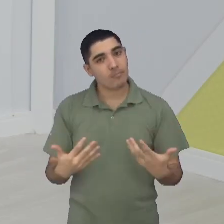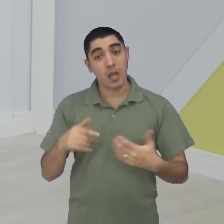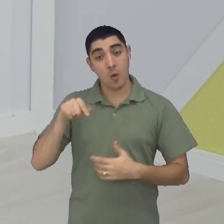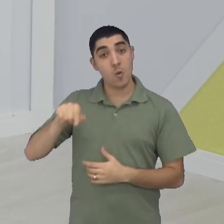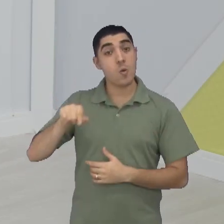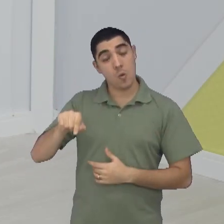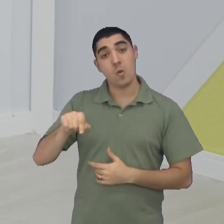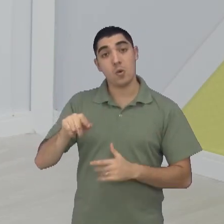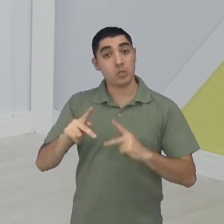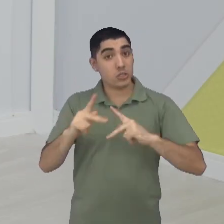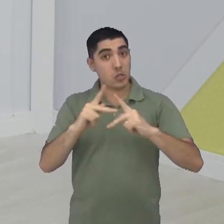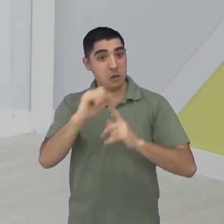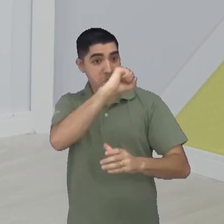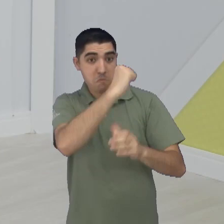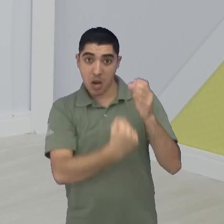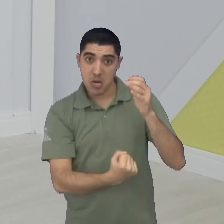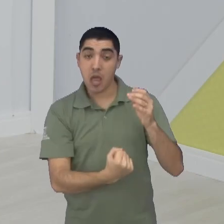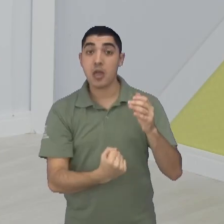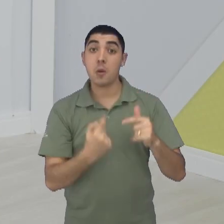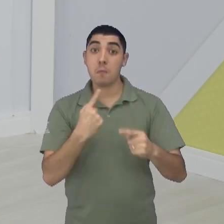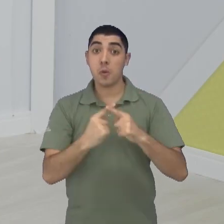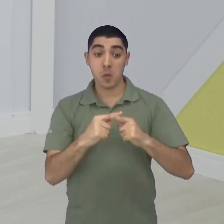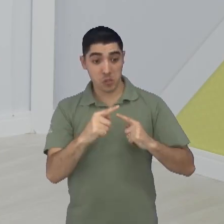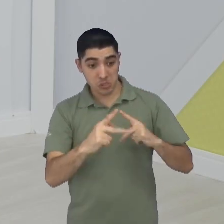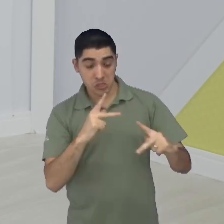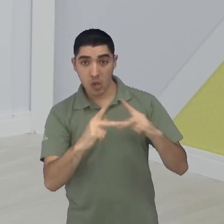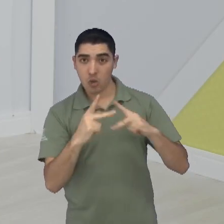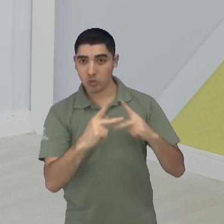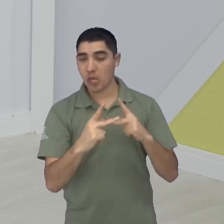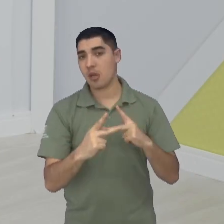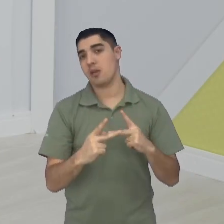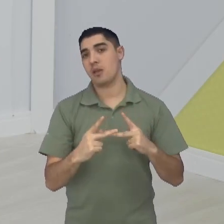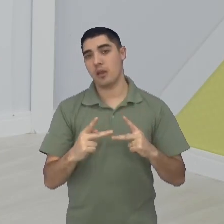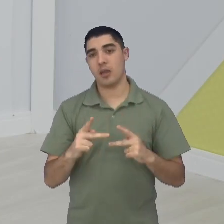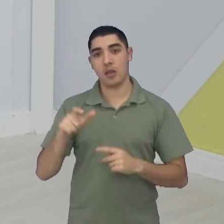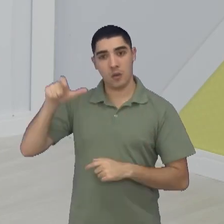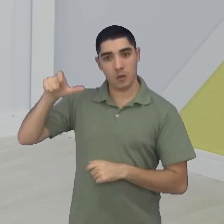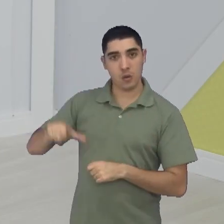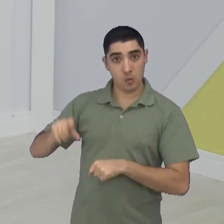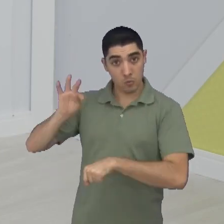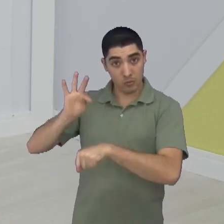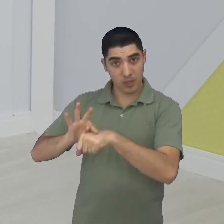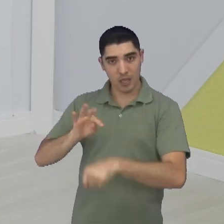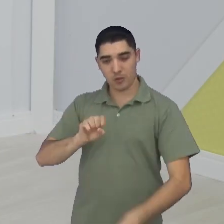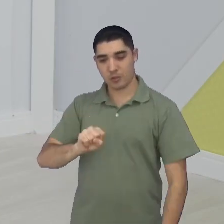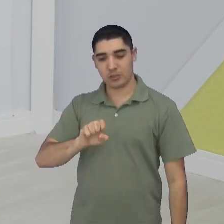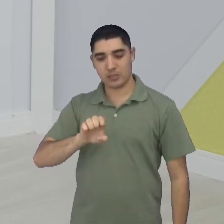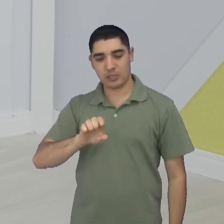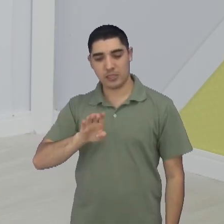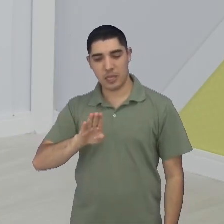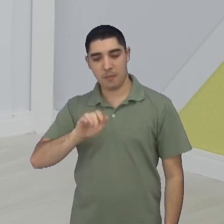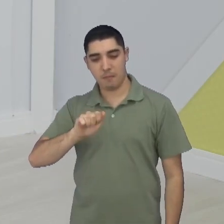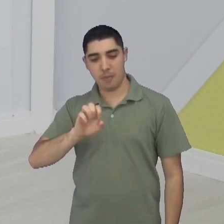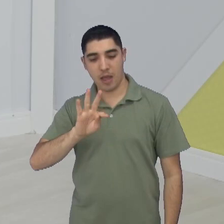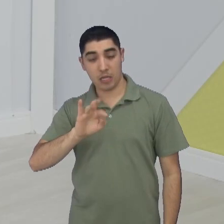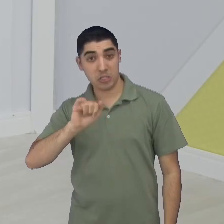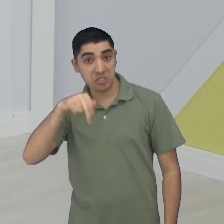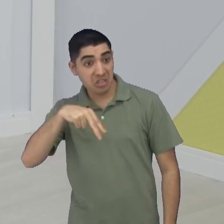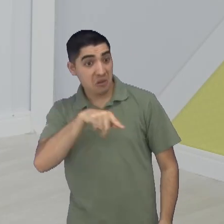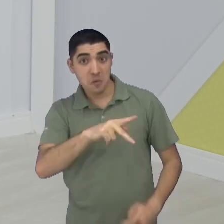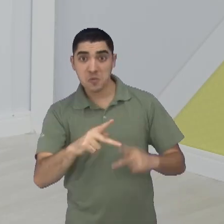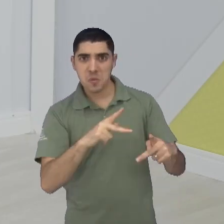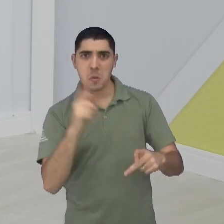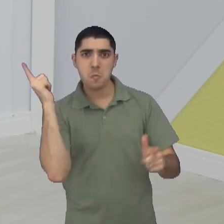José Basquetebol, porque o time joseense, comandado pelo Sebastiano Figueiredo, parece que engrenou. Depois